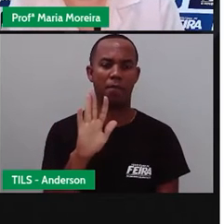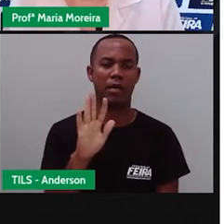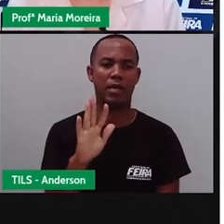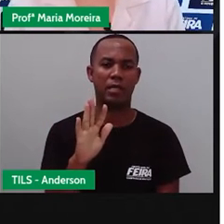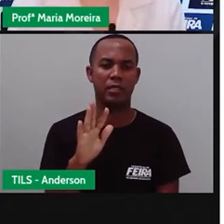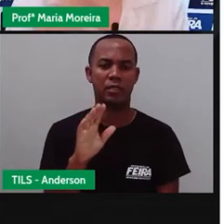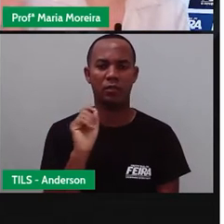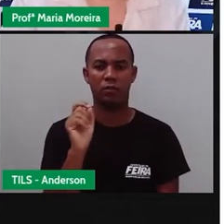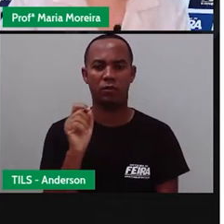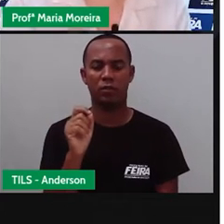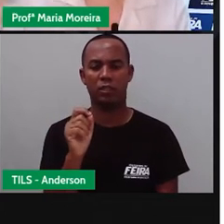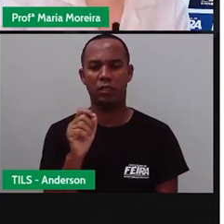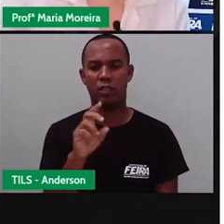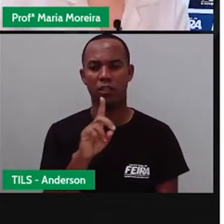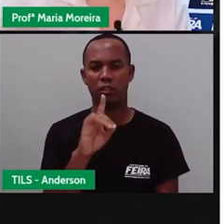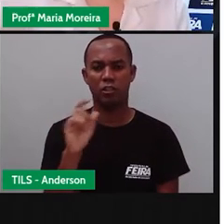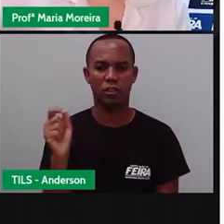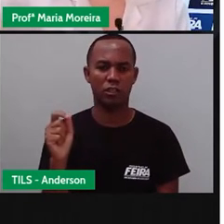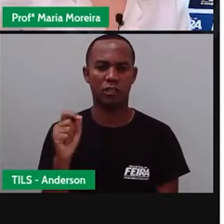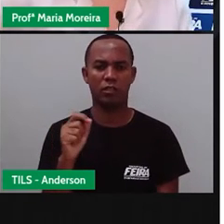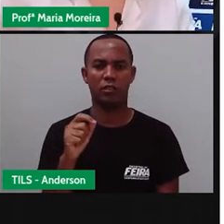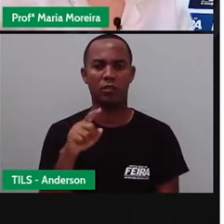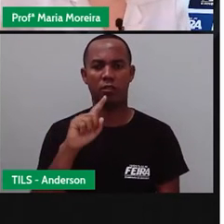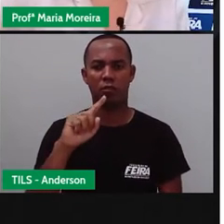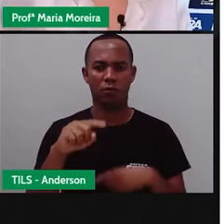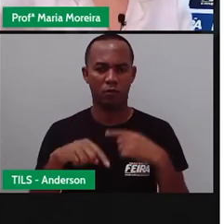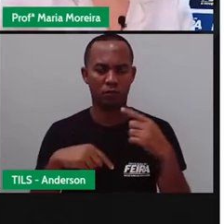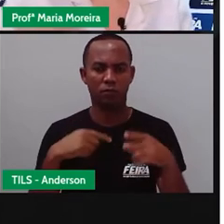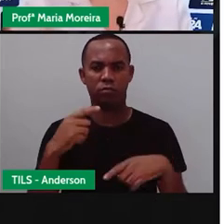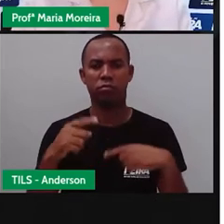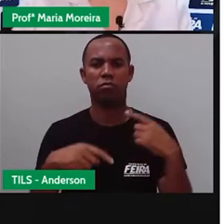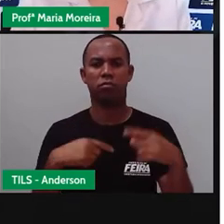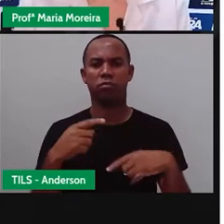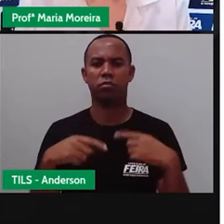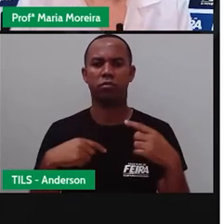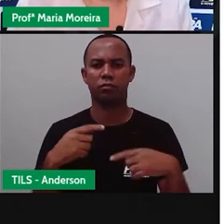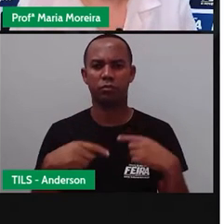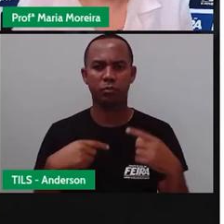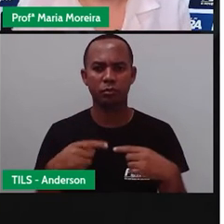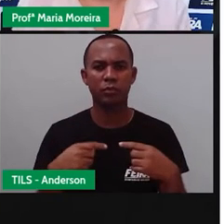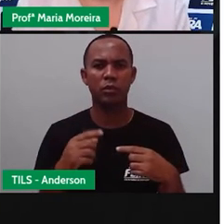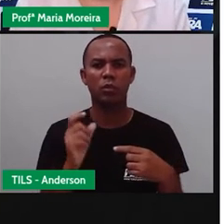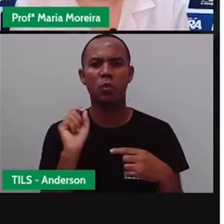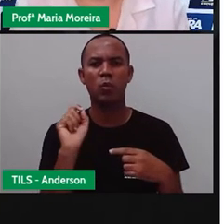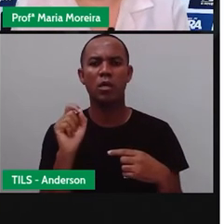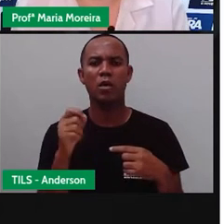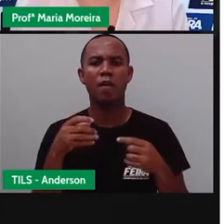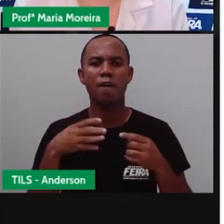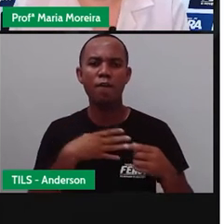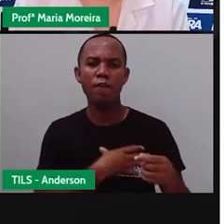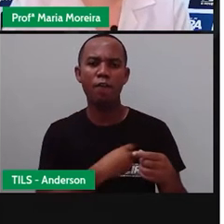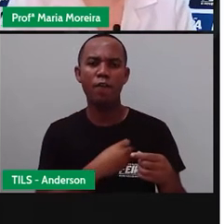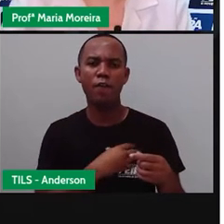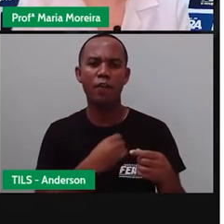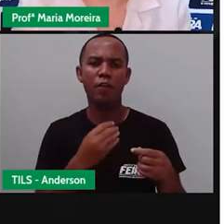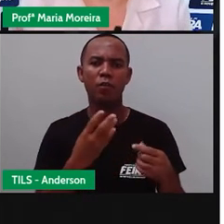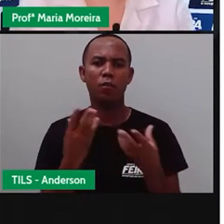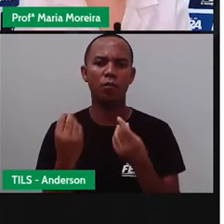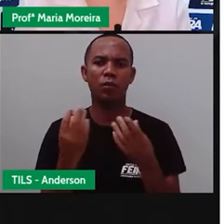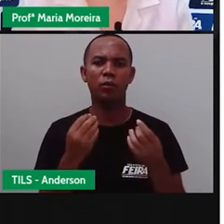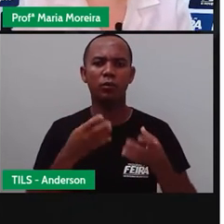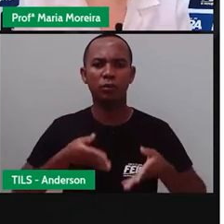aumentando que os dias passavam que vinham que um depois do outro um depois do outro e que a quantidade de filhos aconteceu o que